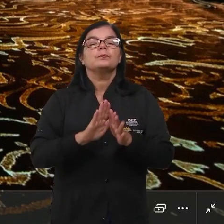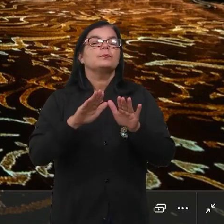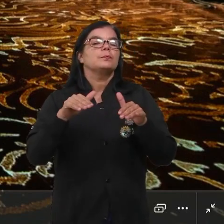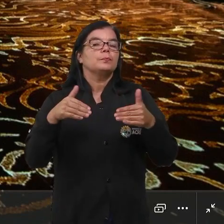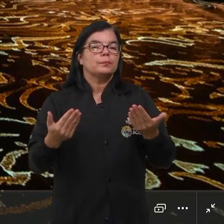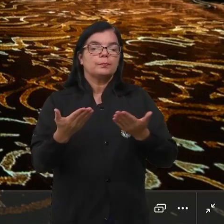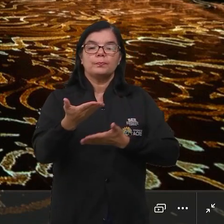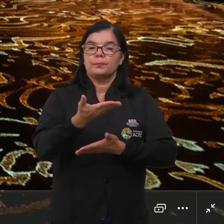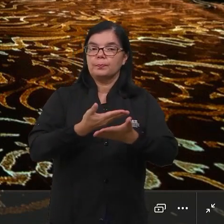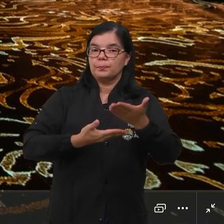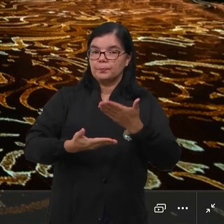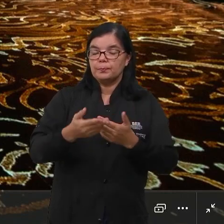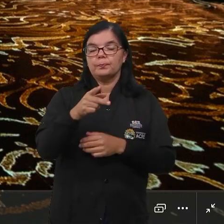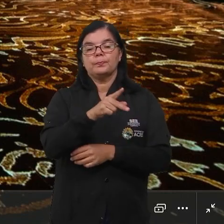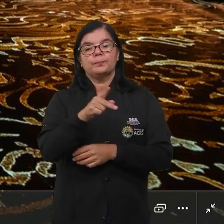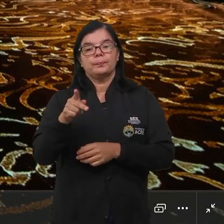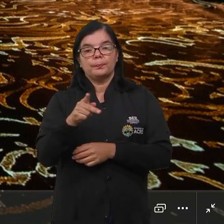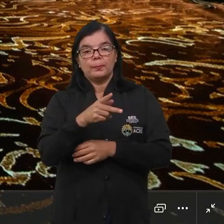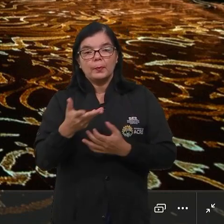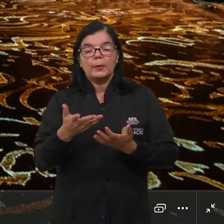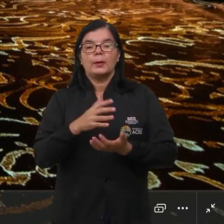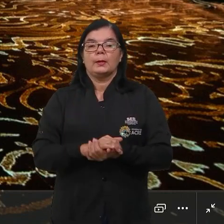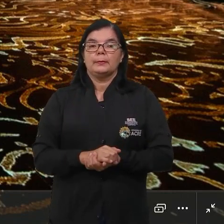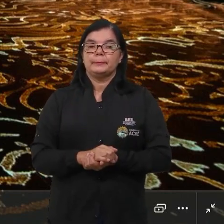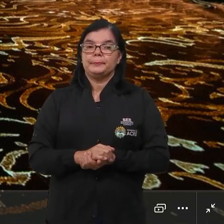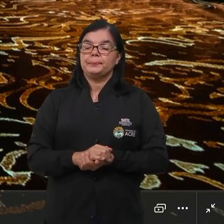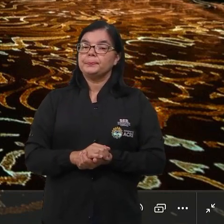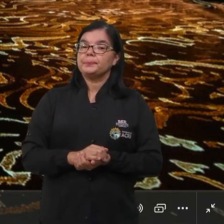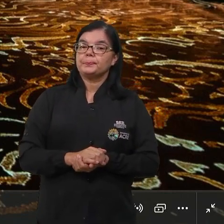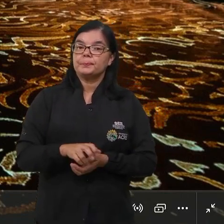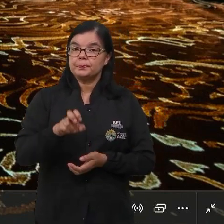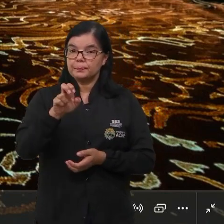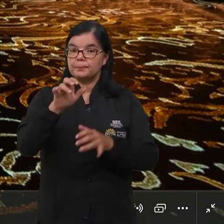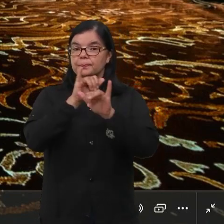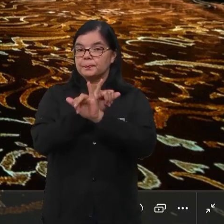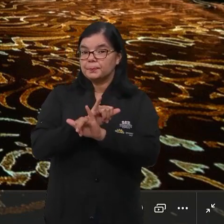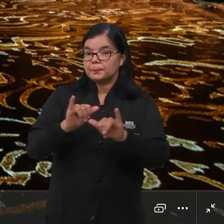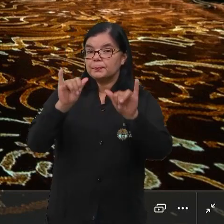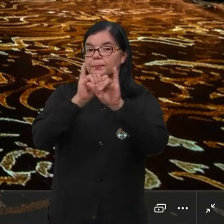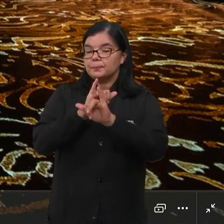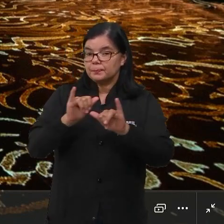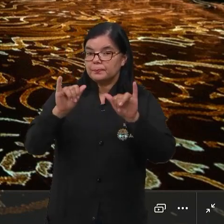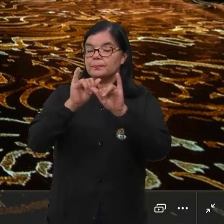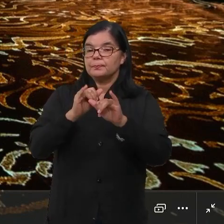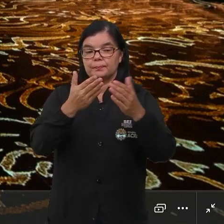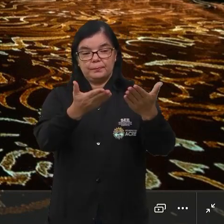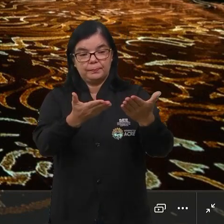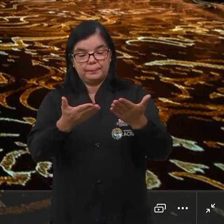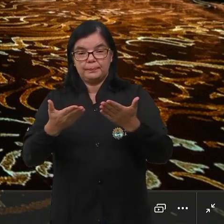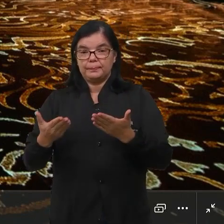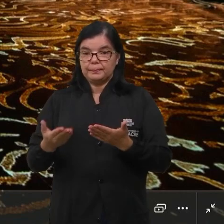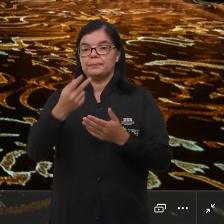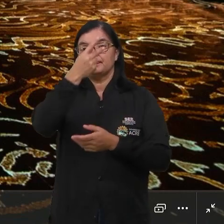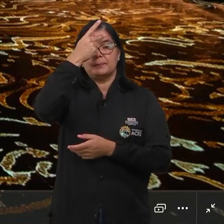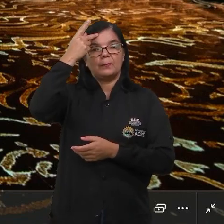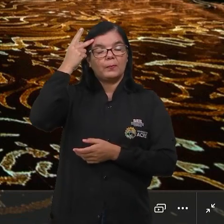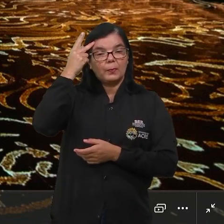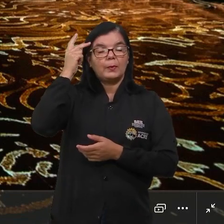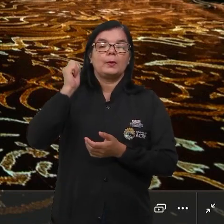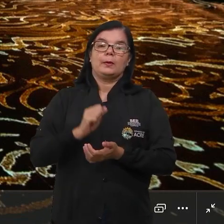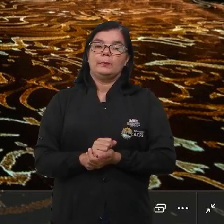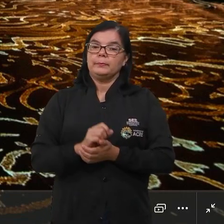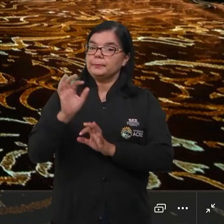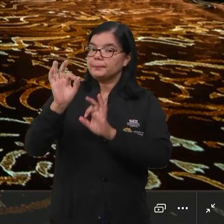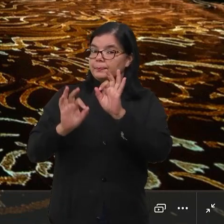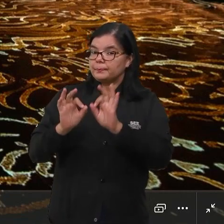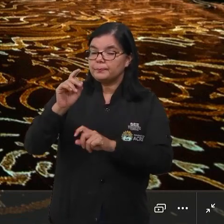atividades envolvidas aqui, professora? Nessa etapa é a divulgação e recepção do público.